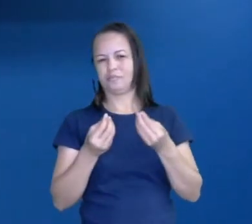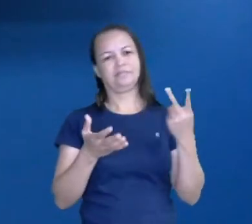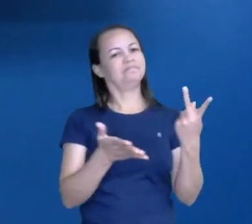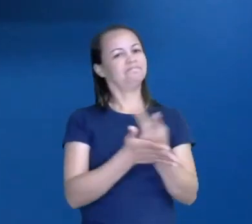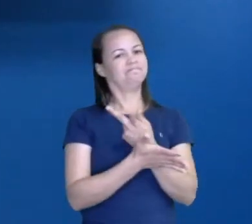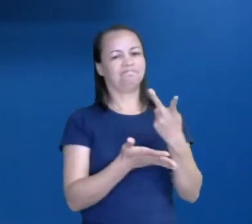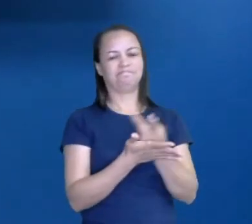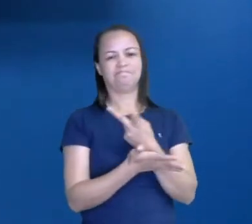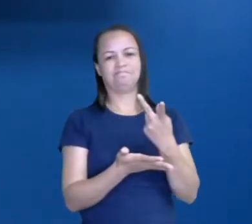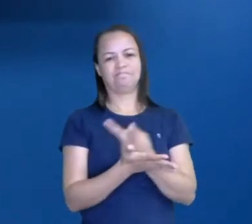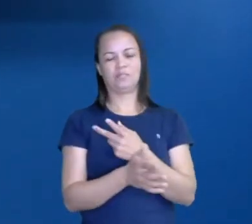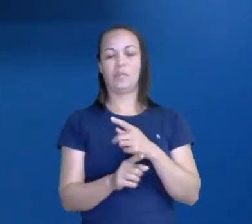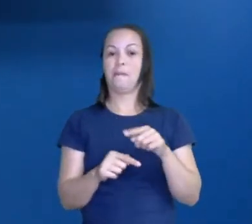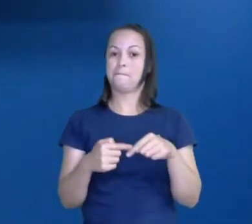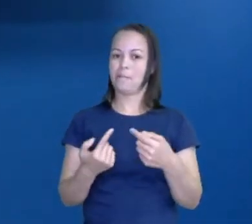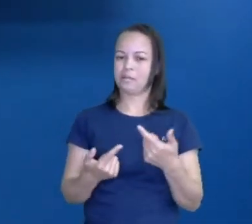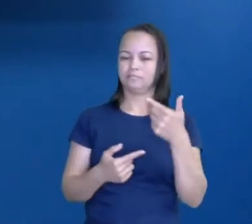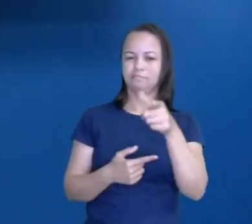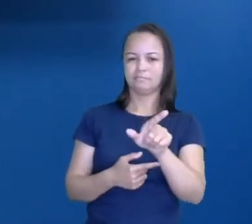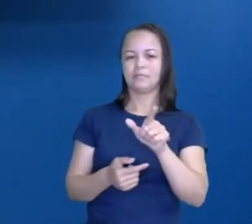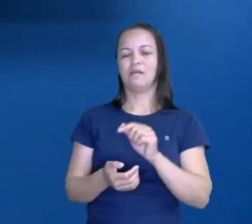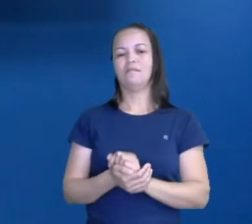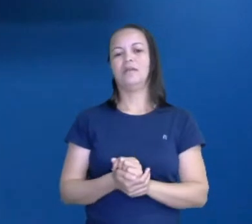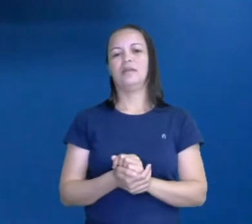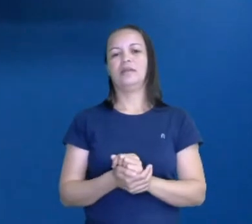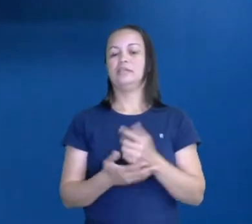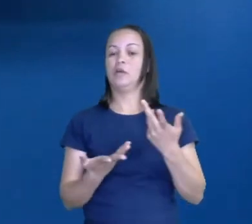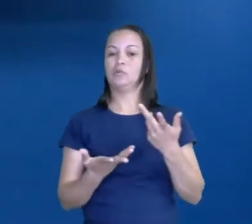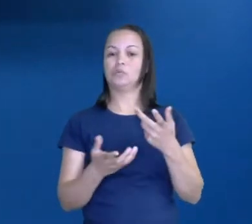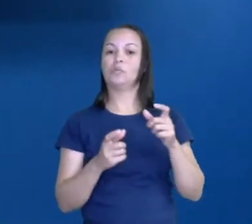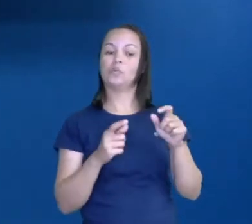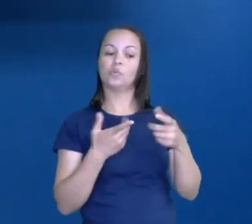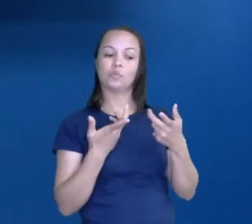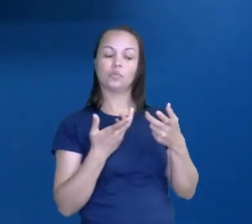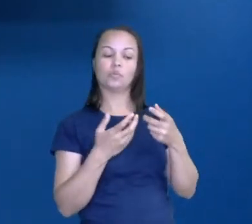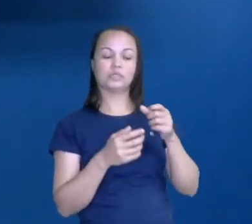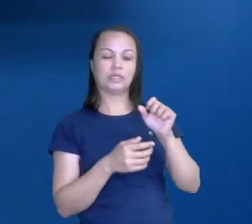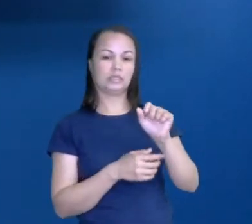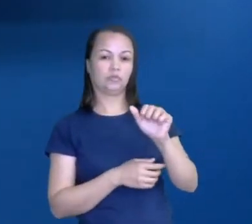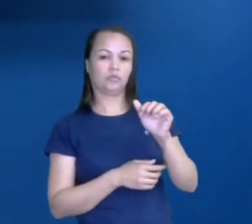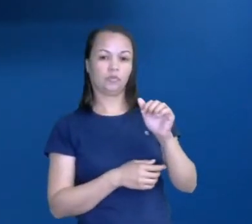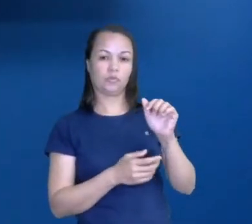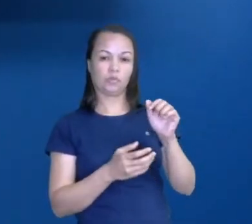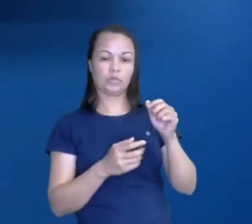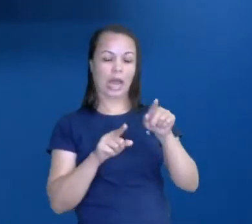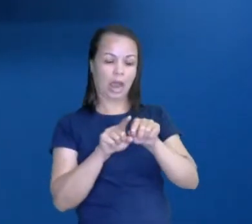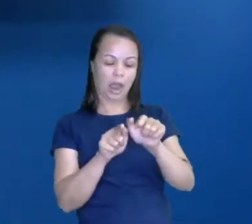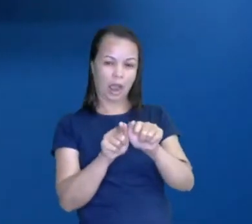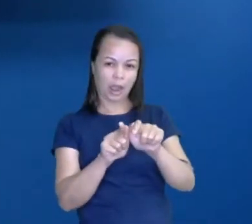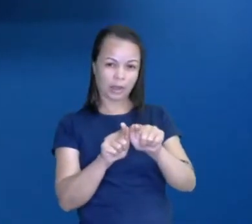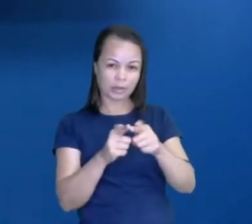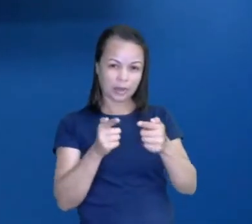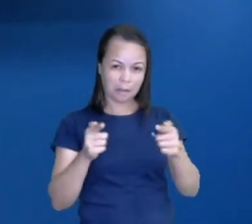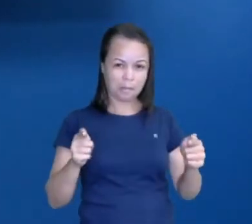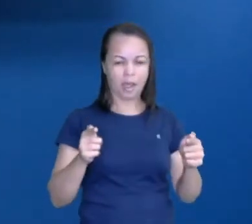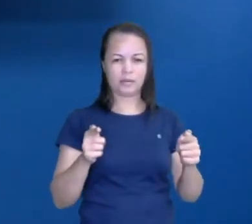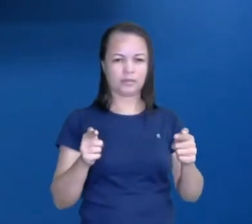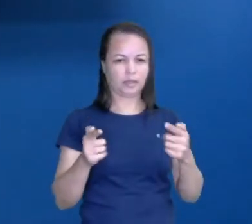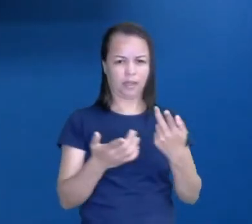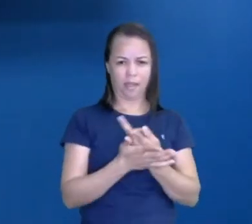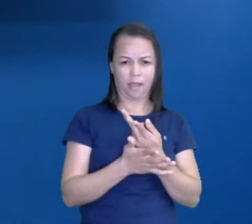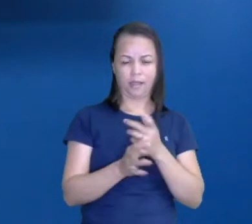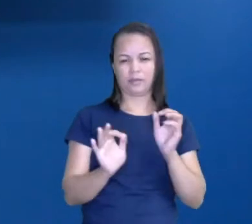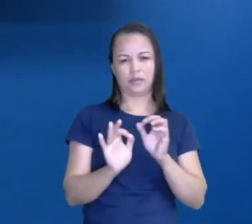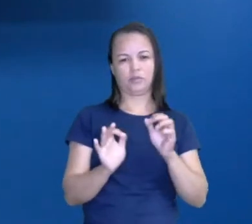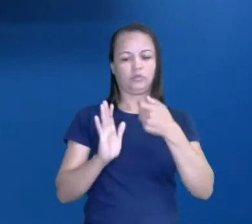Errado. Mais uma vez, o sentido não está errado, no sentido da gramática. Mas ela utilizou uma